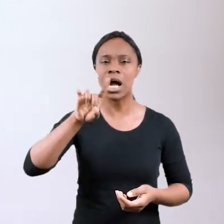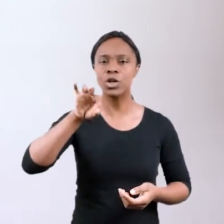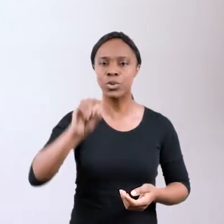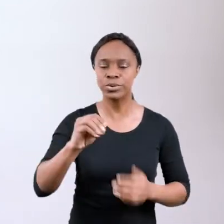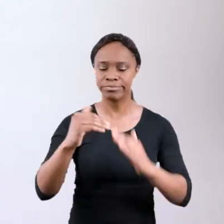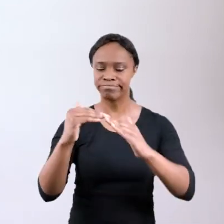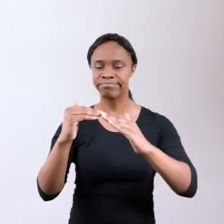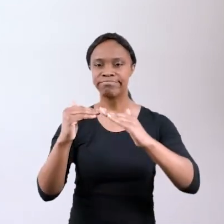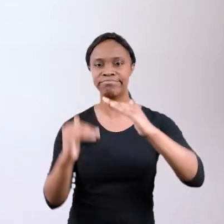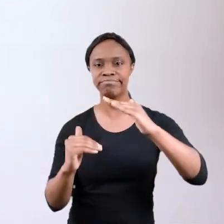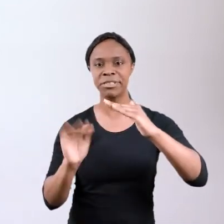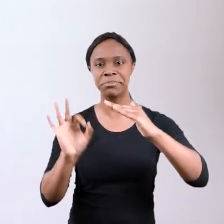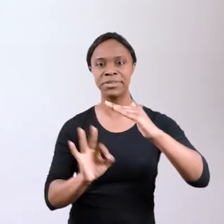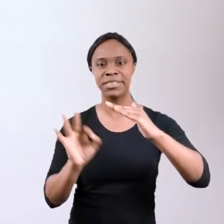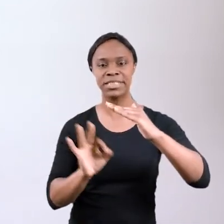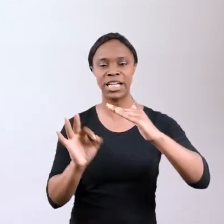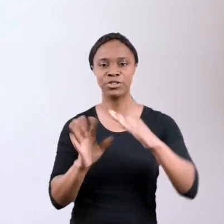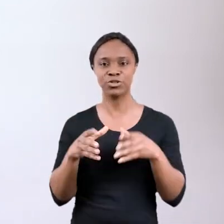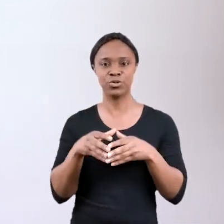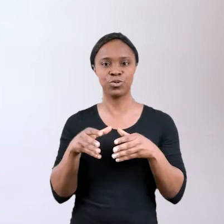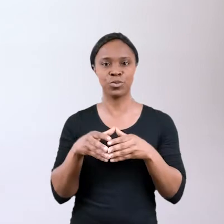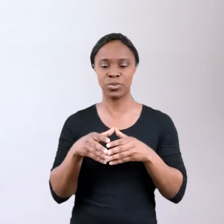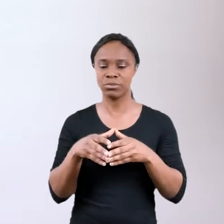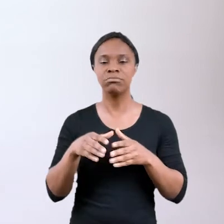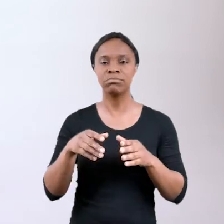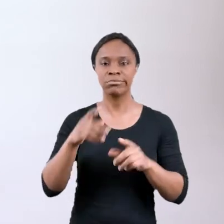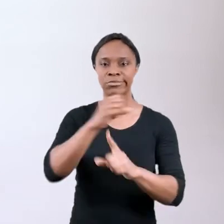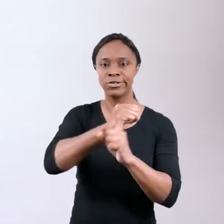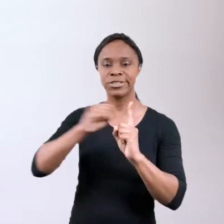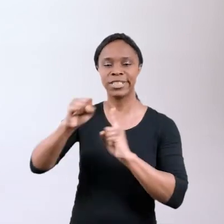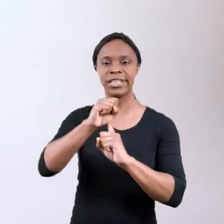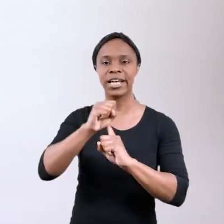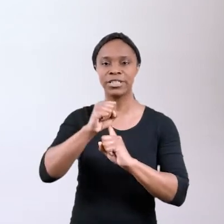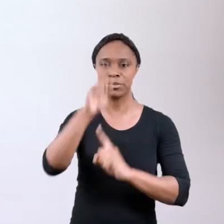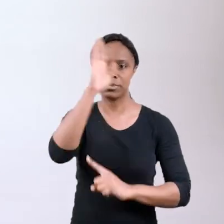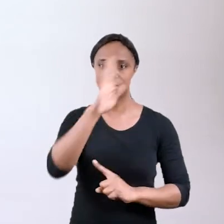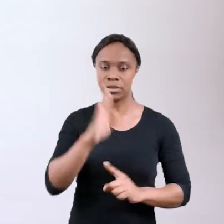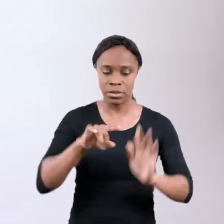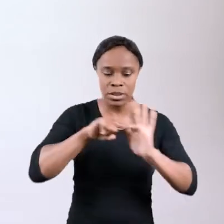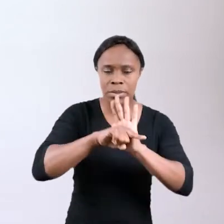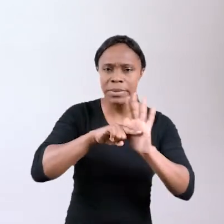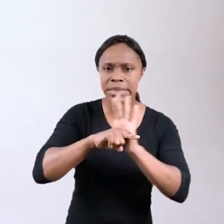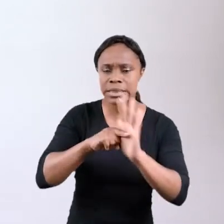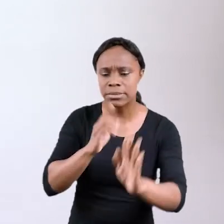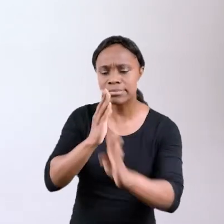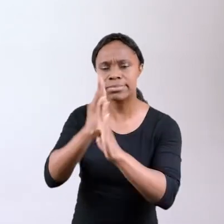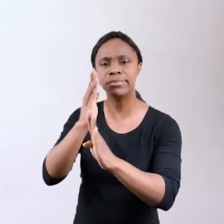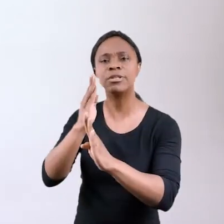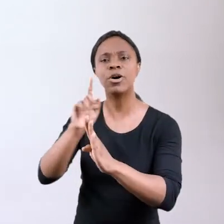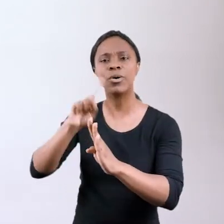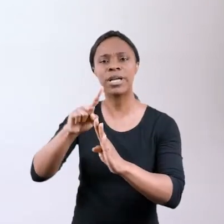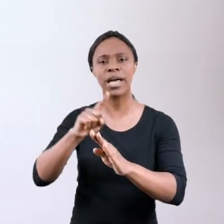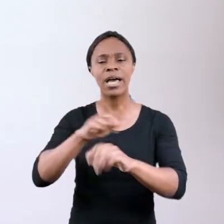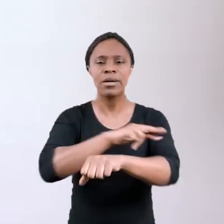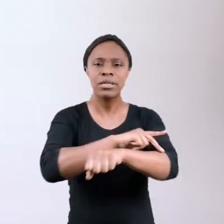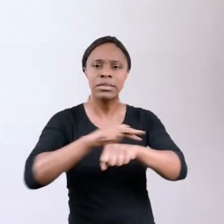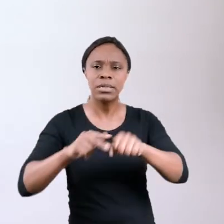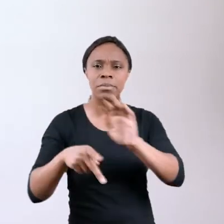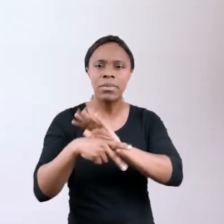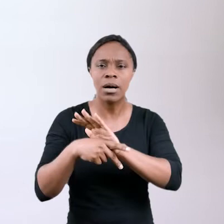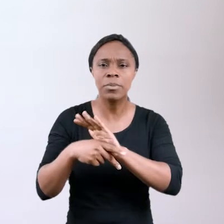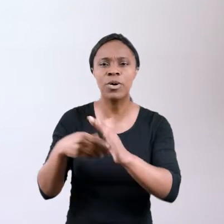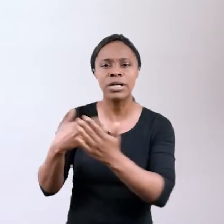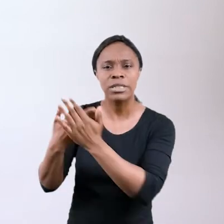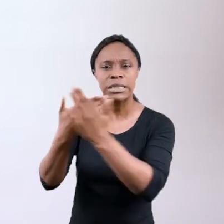abaixo da proporção desses grupos na sociedade brasileira. A pesquisa examinou a desigualdade racial na carreira da magistratura